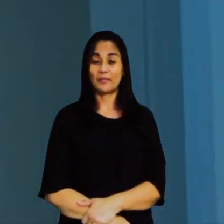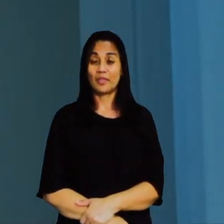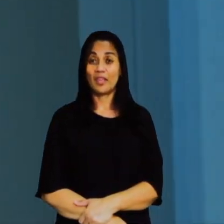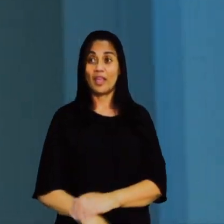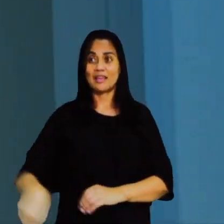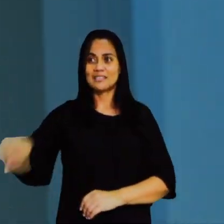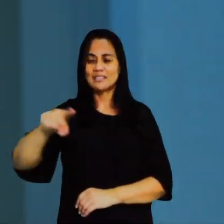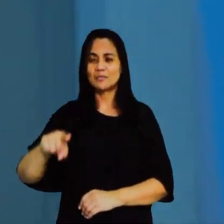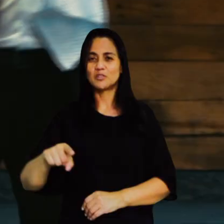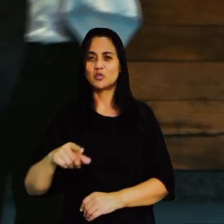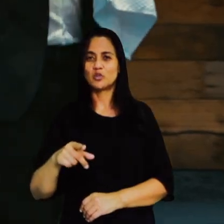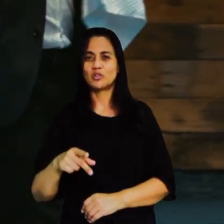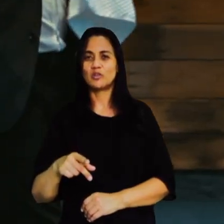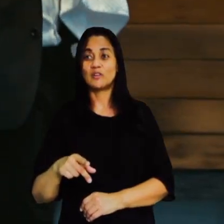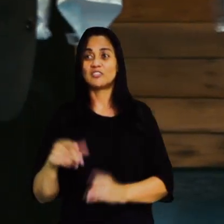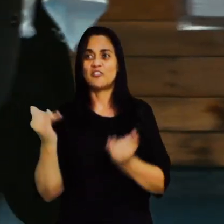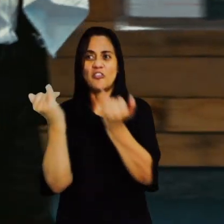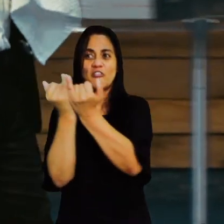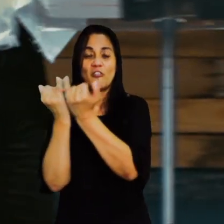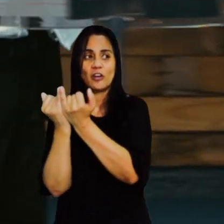hoje.